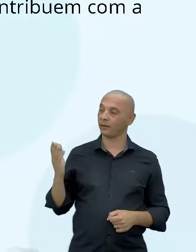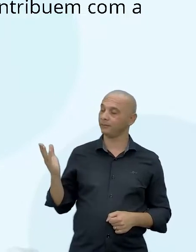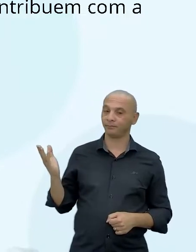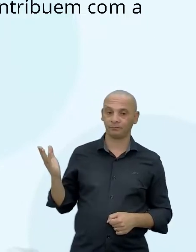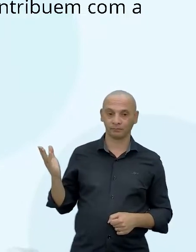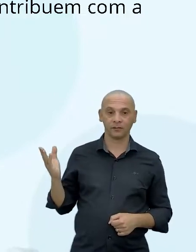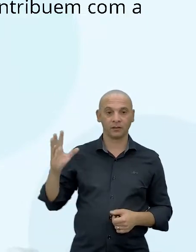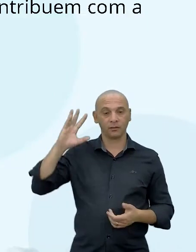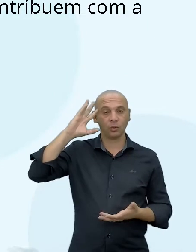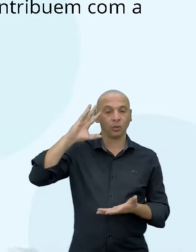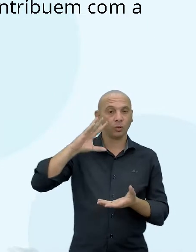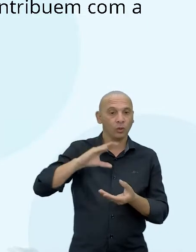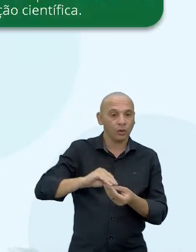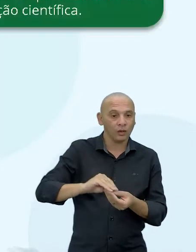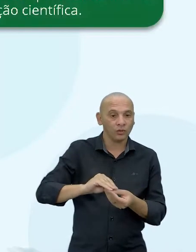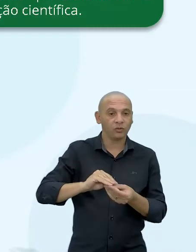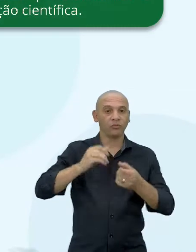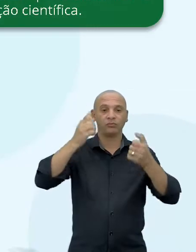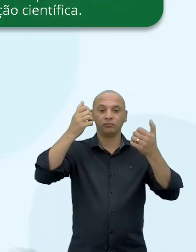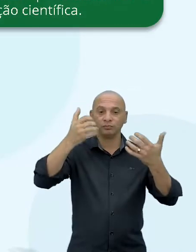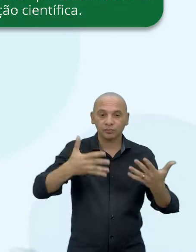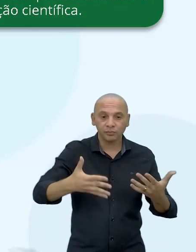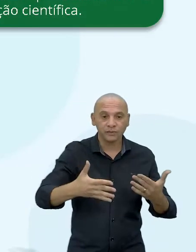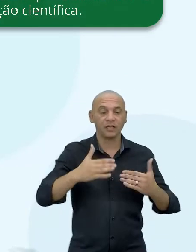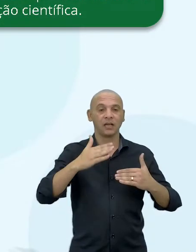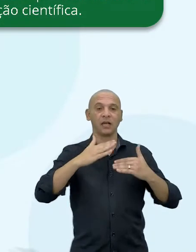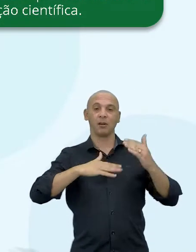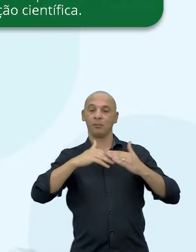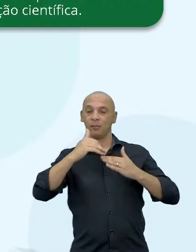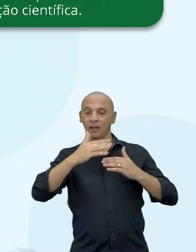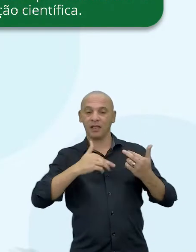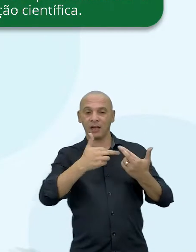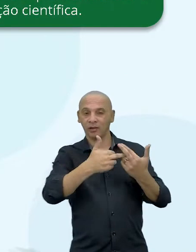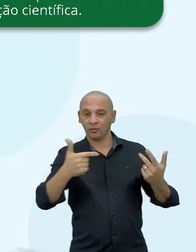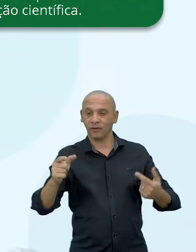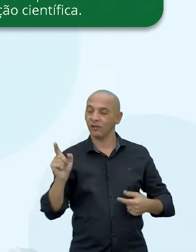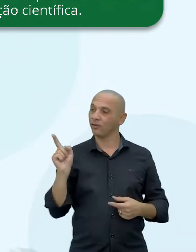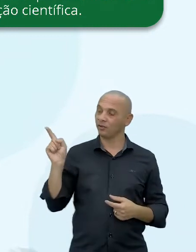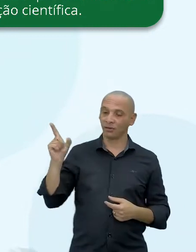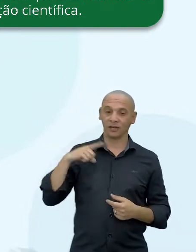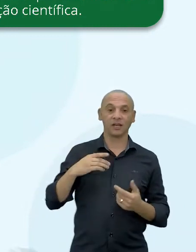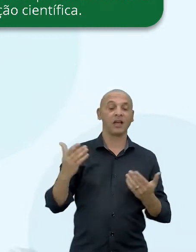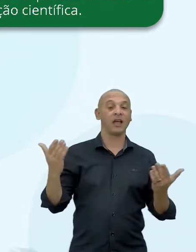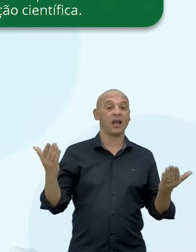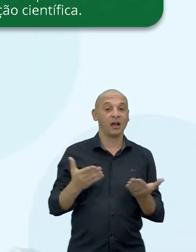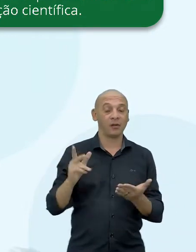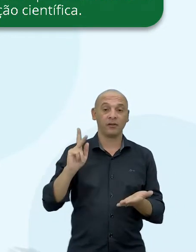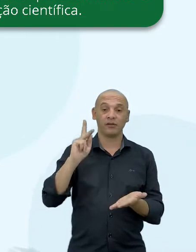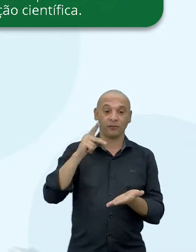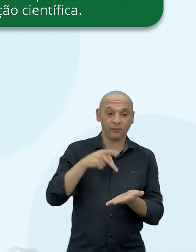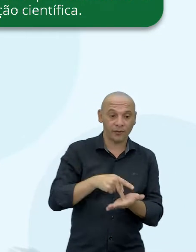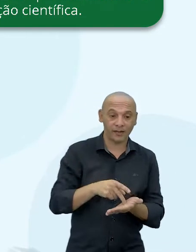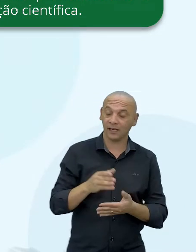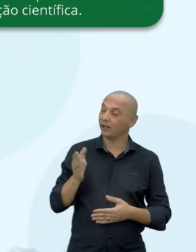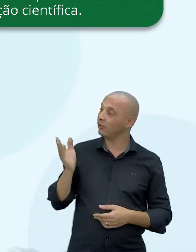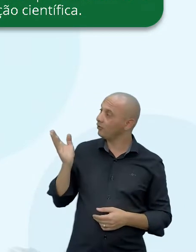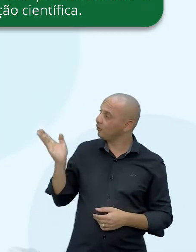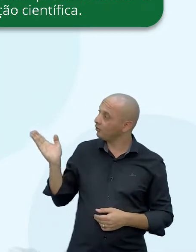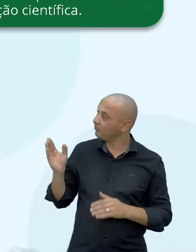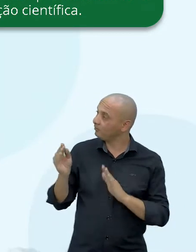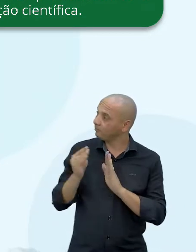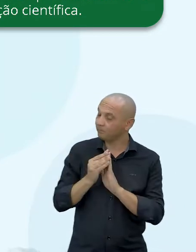caso. Aproveitando aí o PPT, a gente sempre tem no começo aí o resumo do nosso componente,